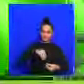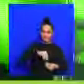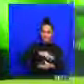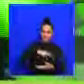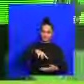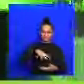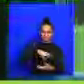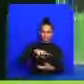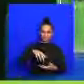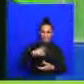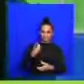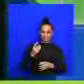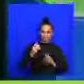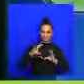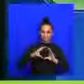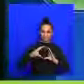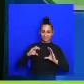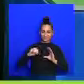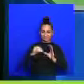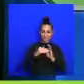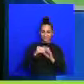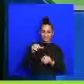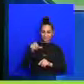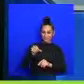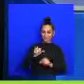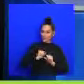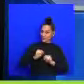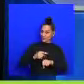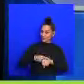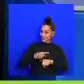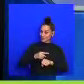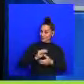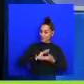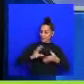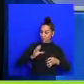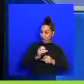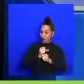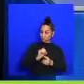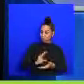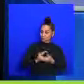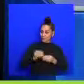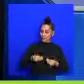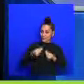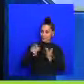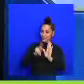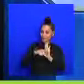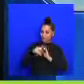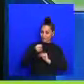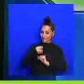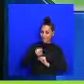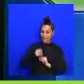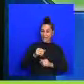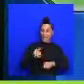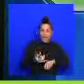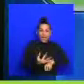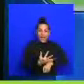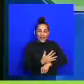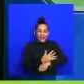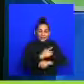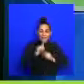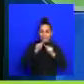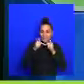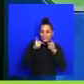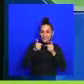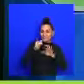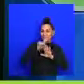Globo recarregado, embaralhando 10 bolas numeradas de 0 a 9. Pode ser agora, o prêmio está acumulado, pode sair para você. A emoção da